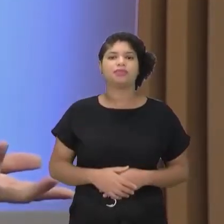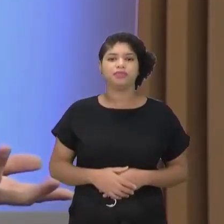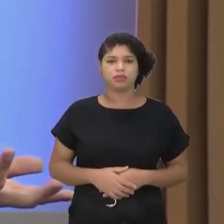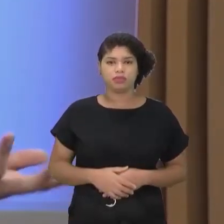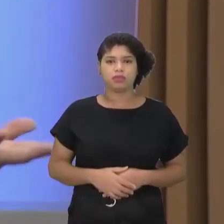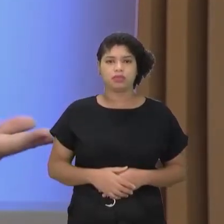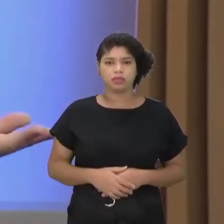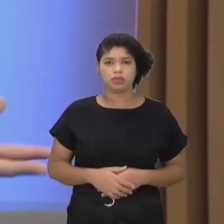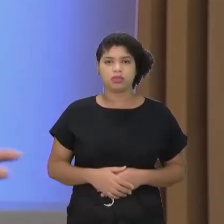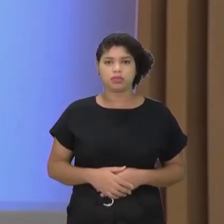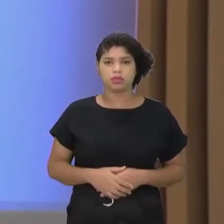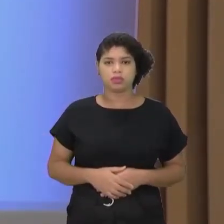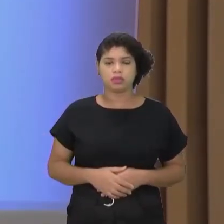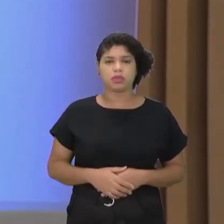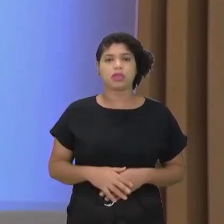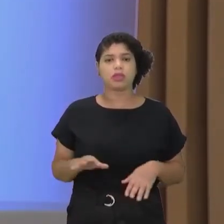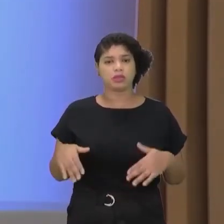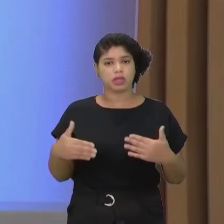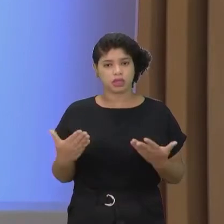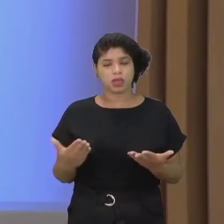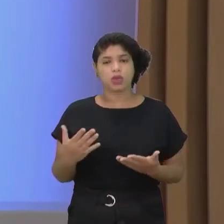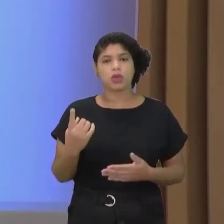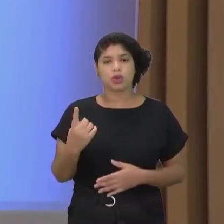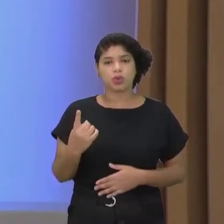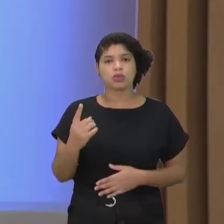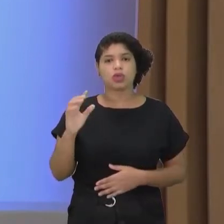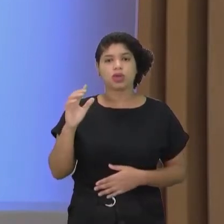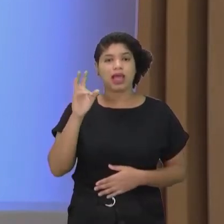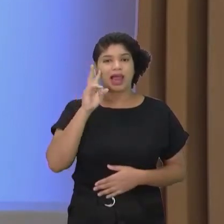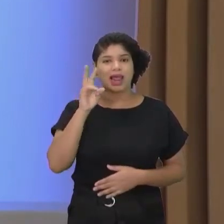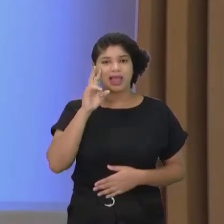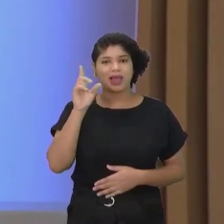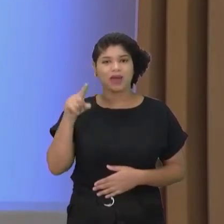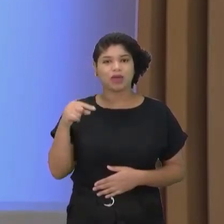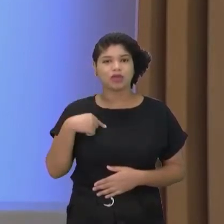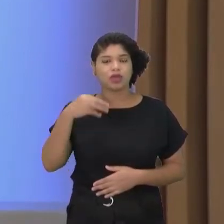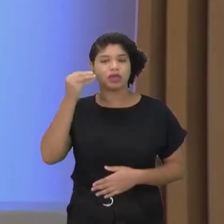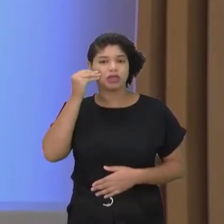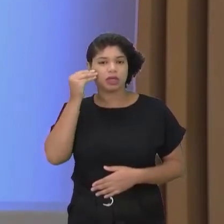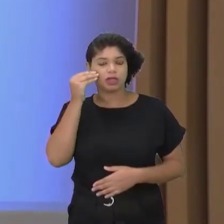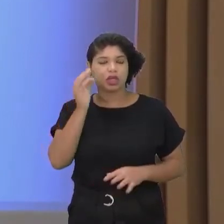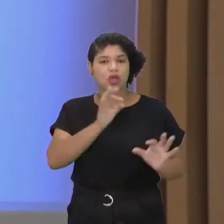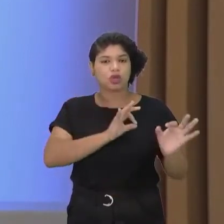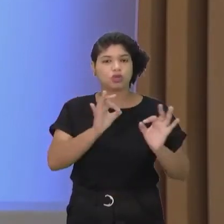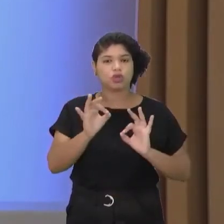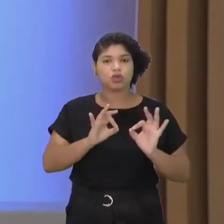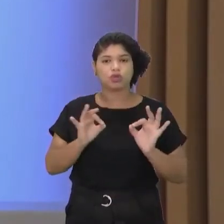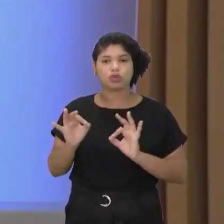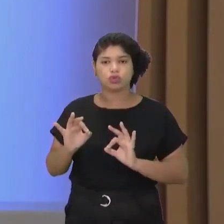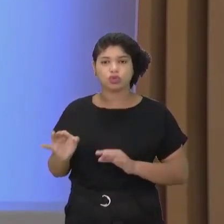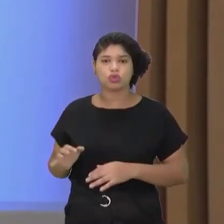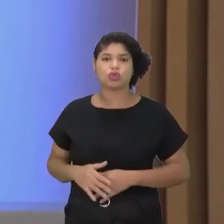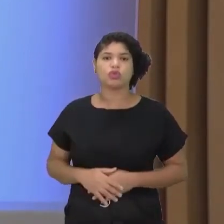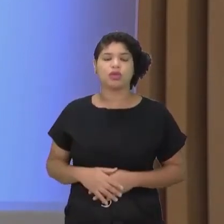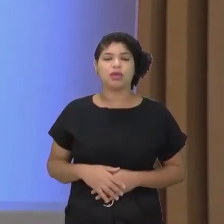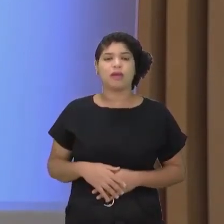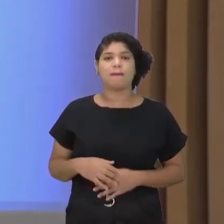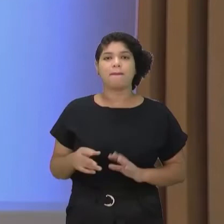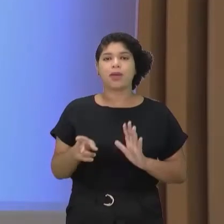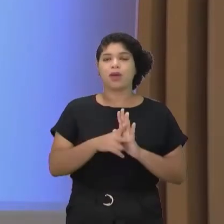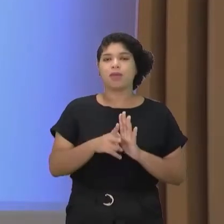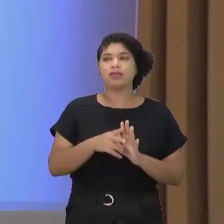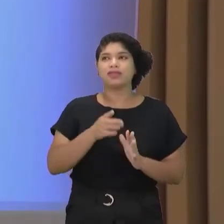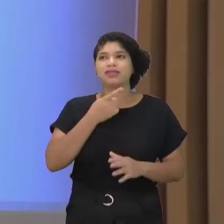né? Então, uma das coisas que são legais é a gente tentar justamente dar vazão a esse